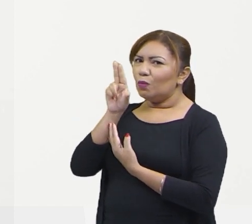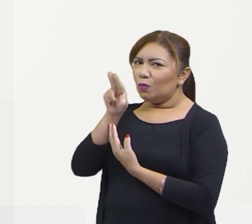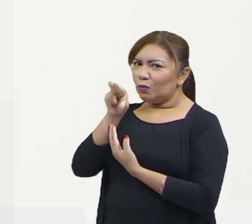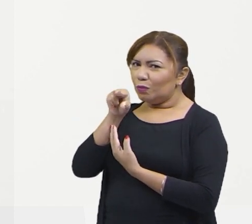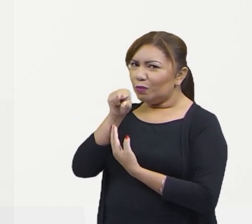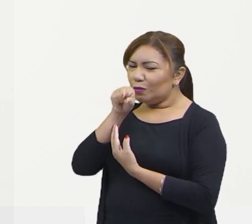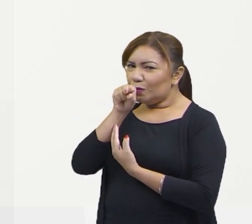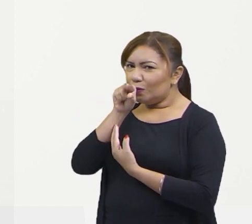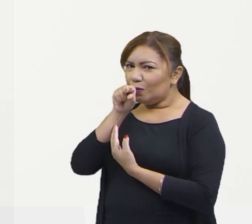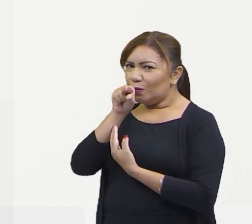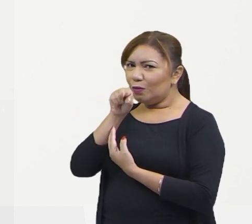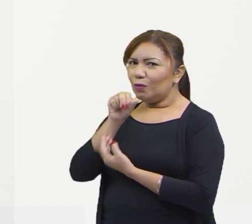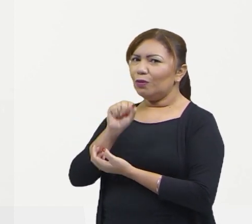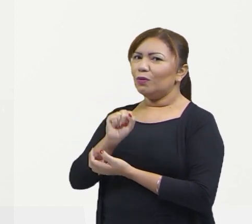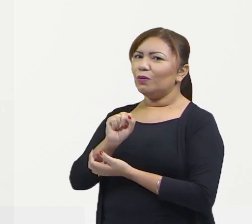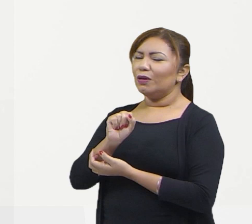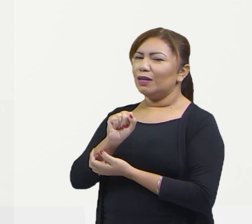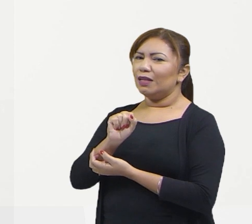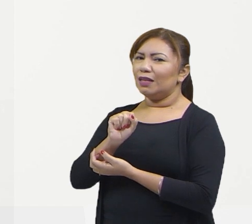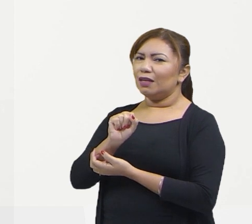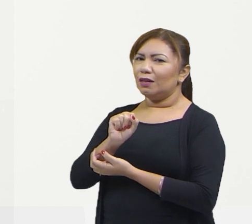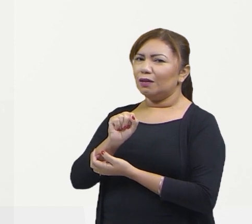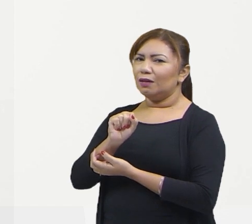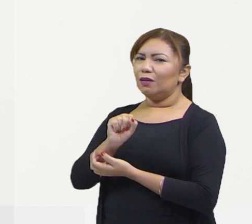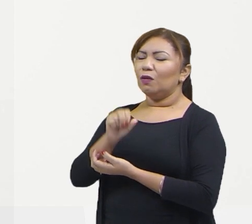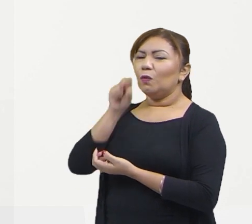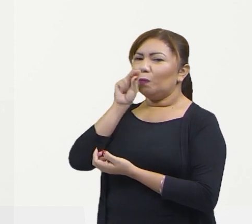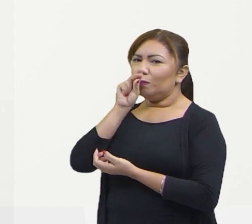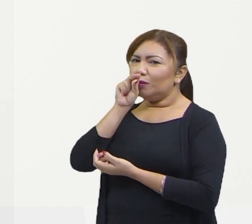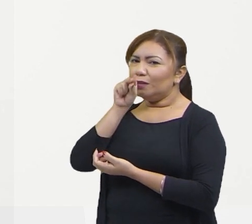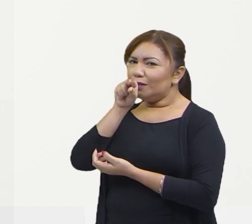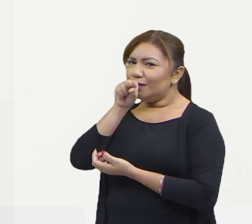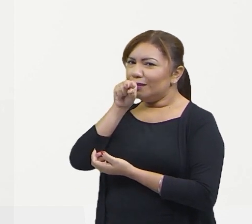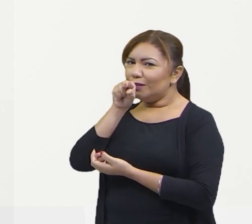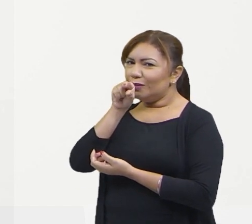e faço aqui, ó. Vou fazer o biquinho.